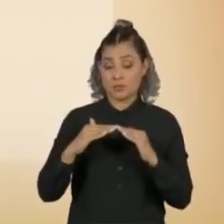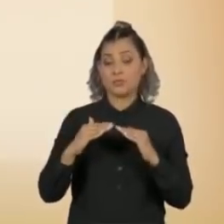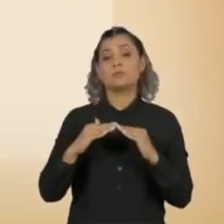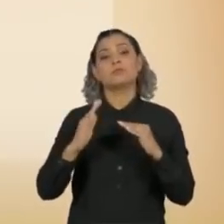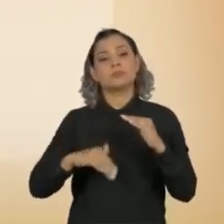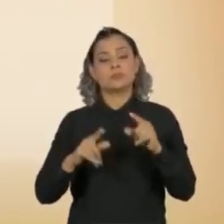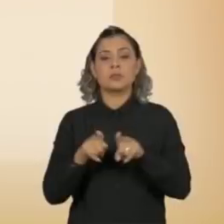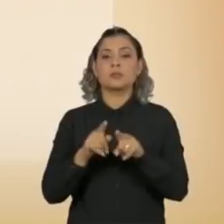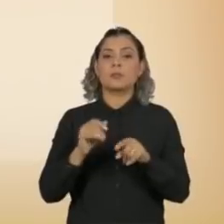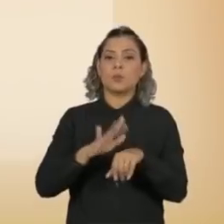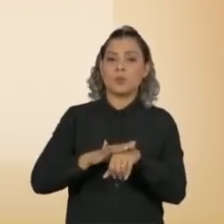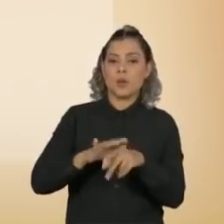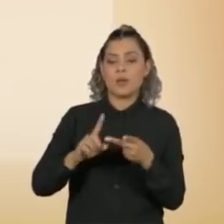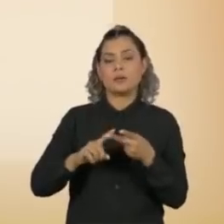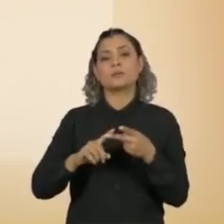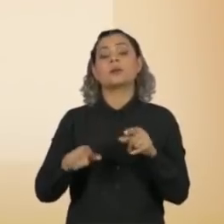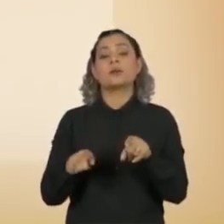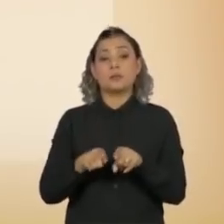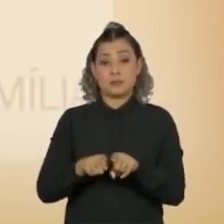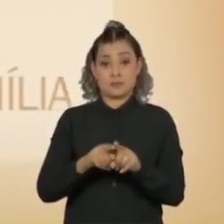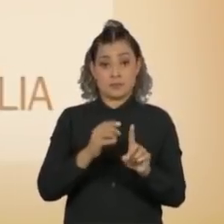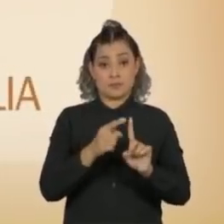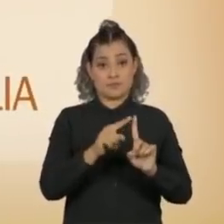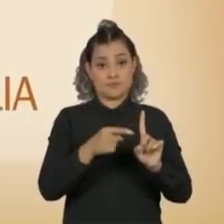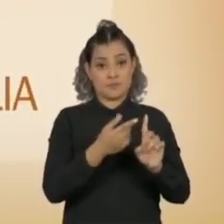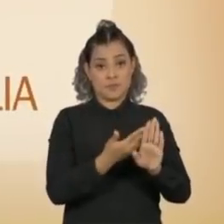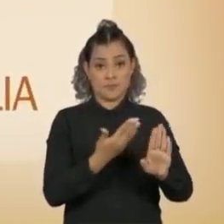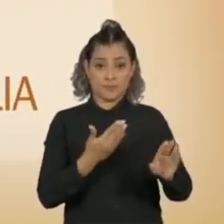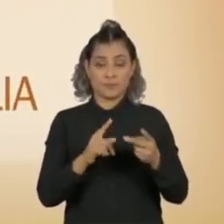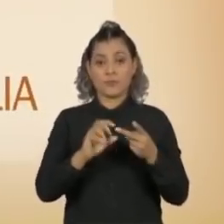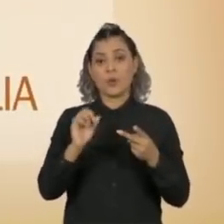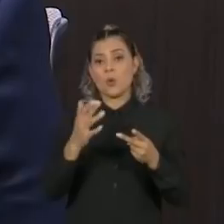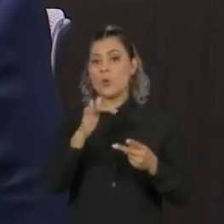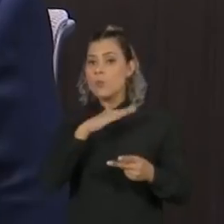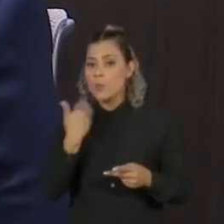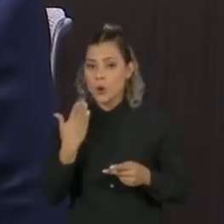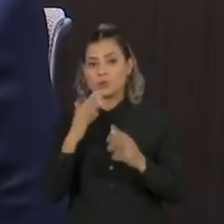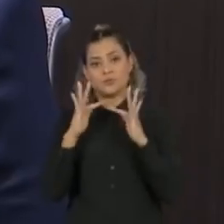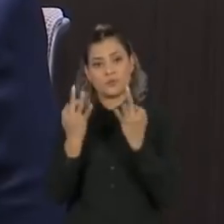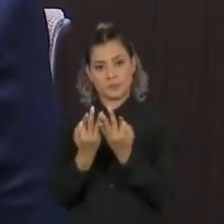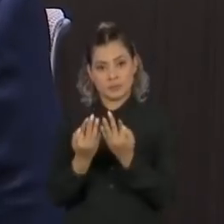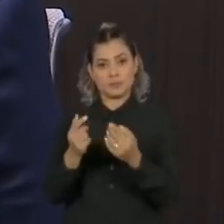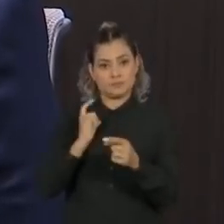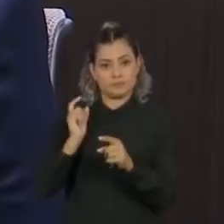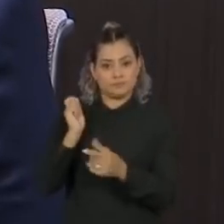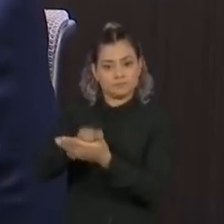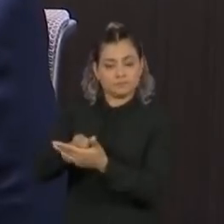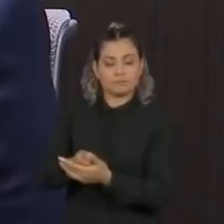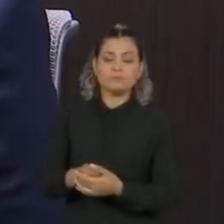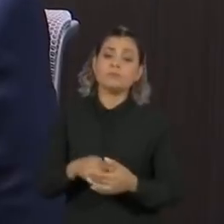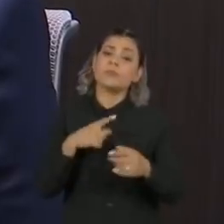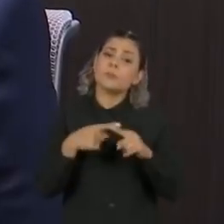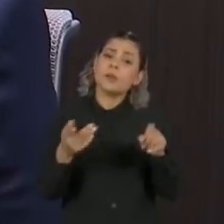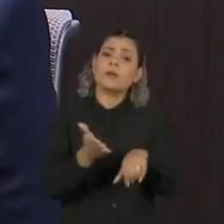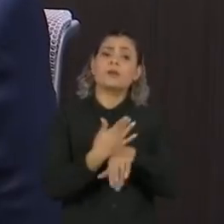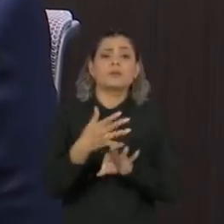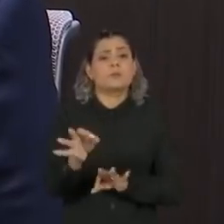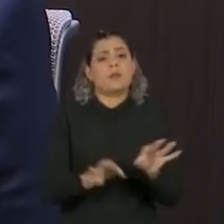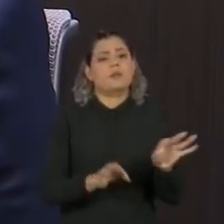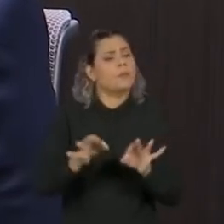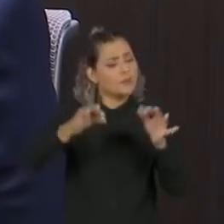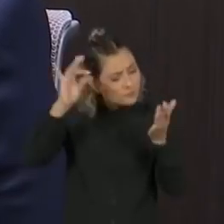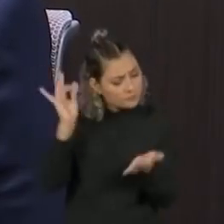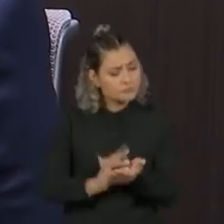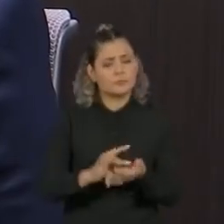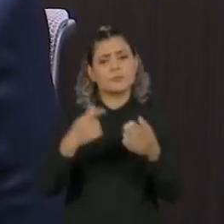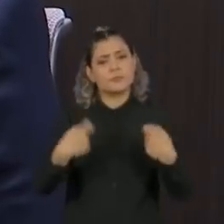invalidez, auxílio-doença, salário-maternidade e pensão por morte para a família. Poderia ser feito um planejamento de verdade, com